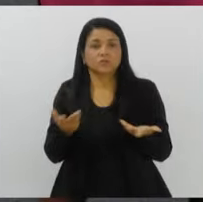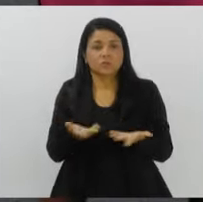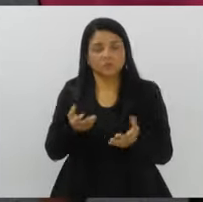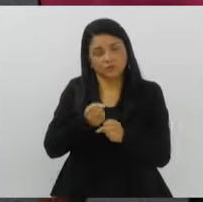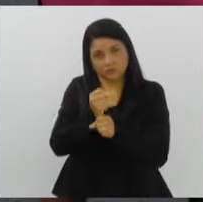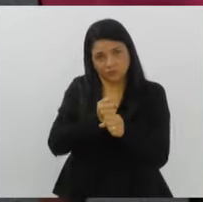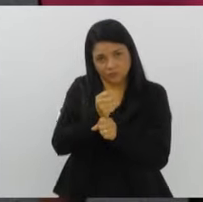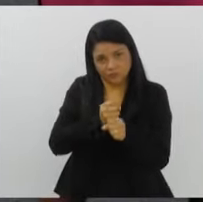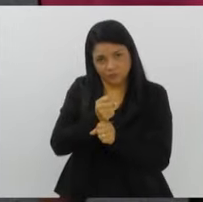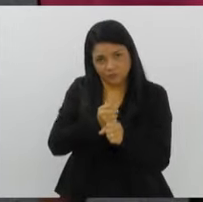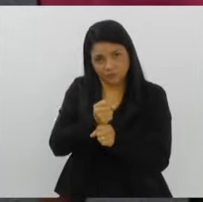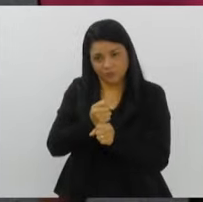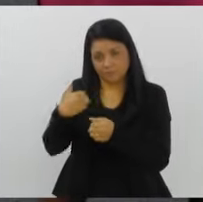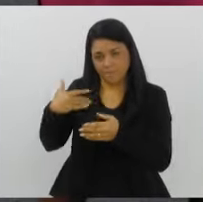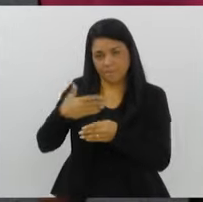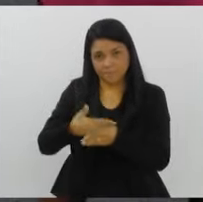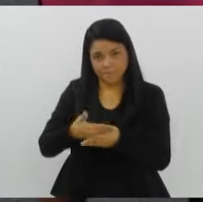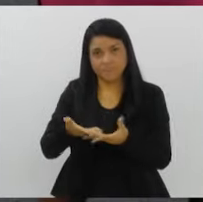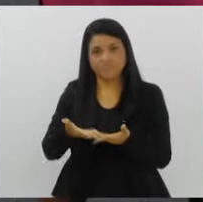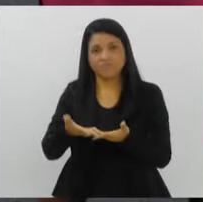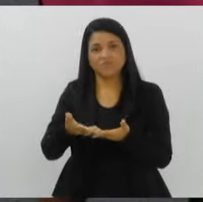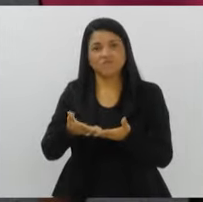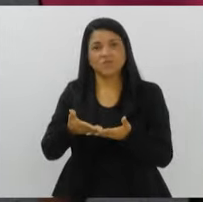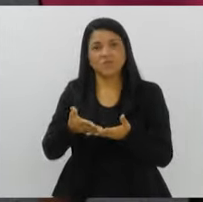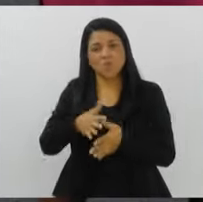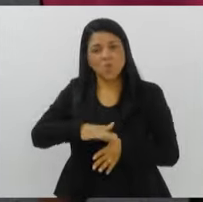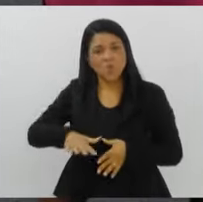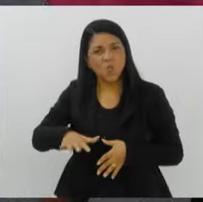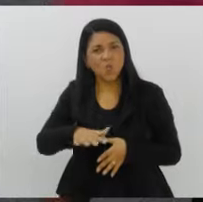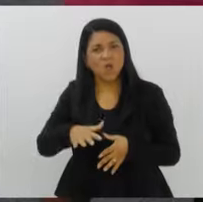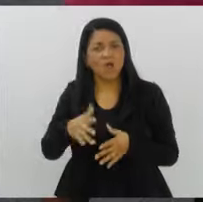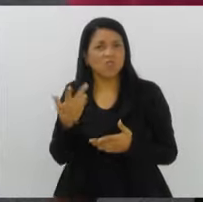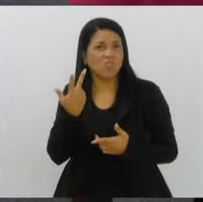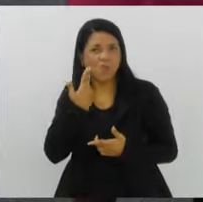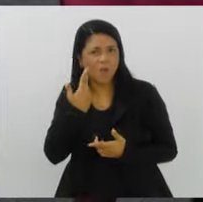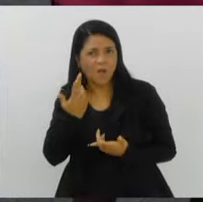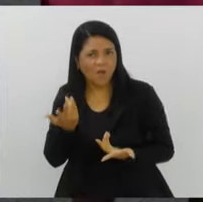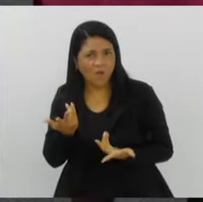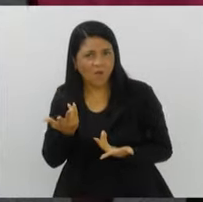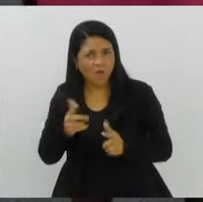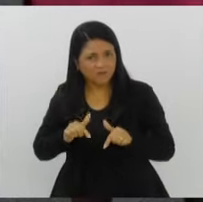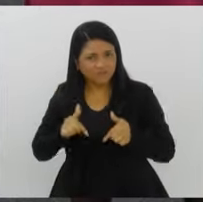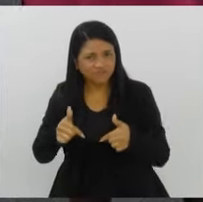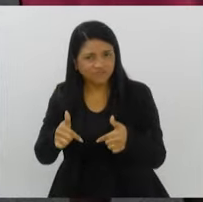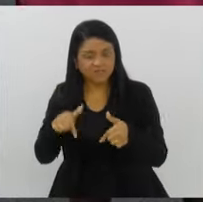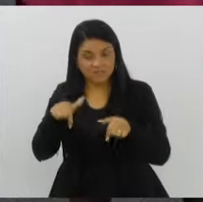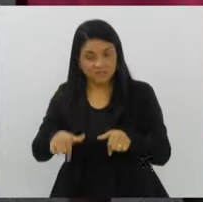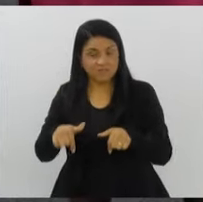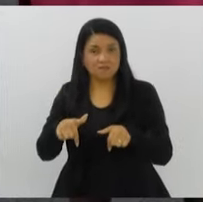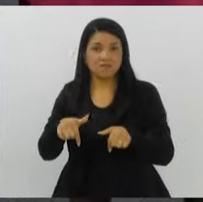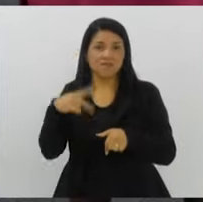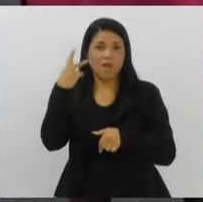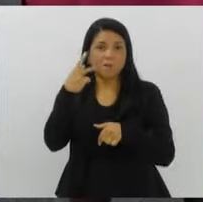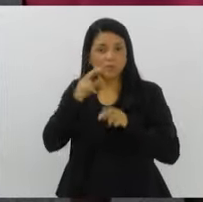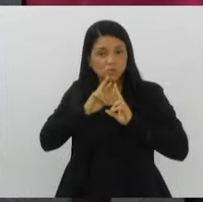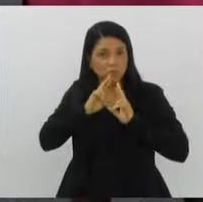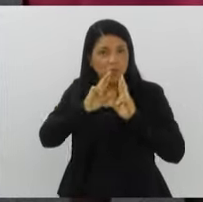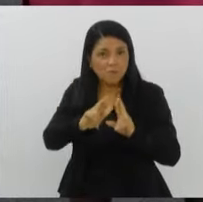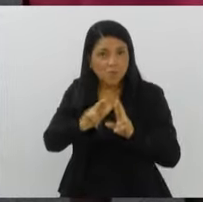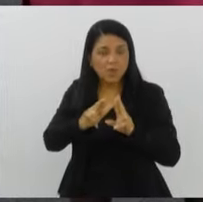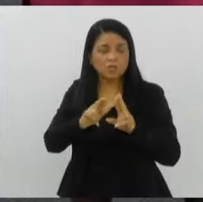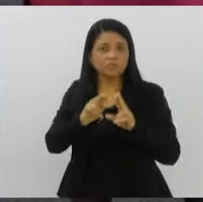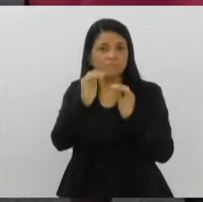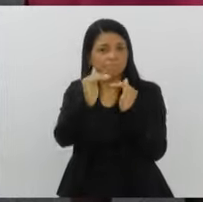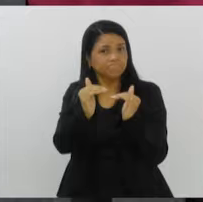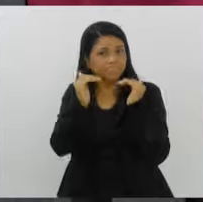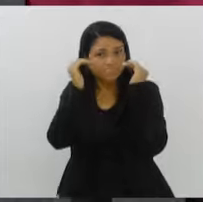anos tem se configurado como lugar comum. E se esse parlamento não der uma resposta altiva, à